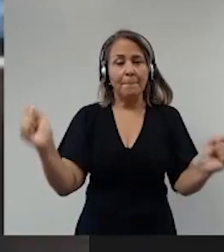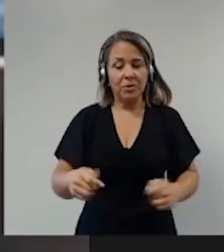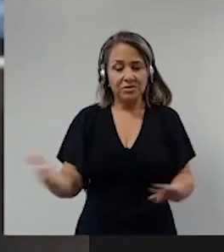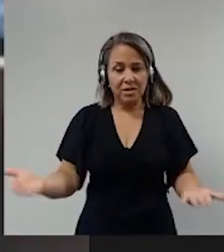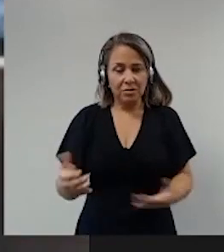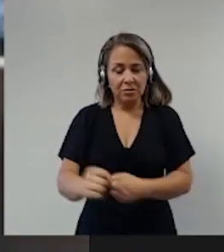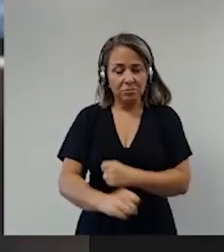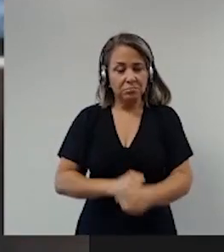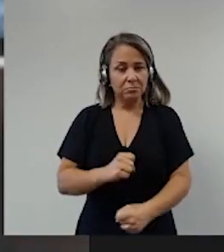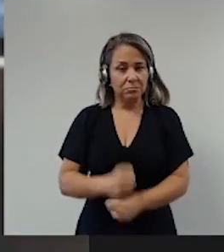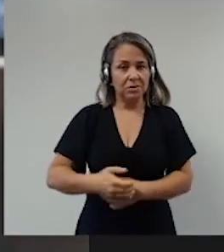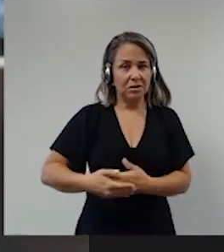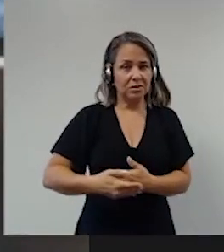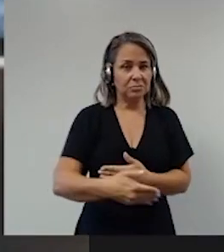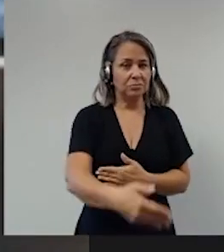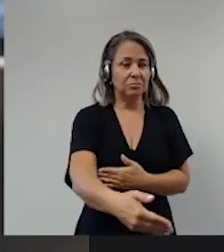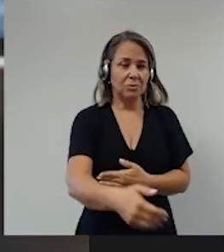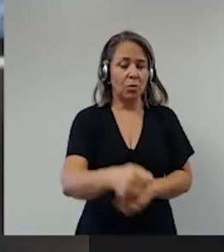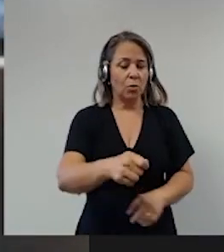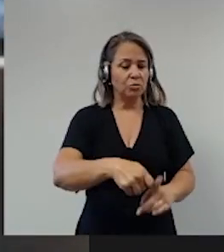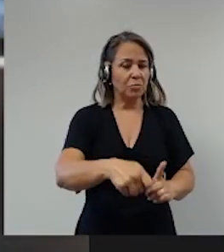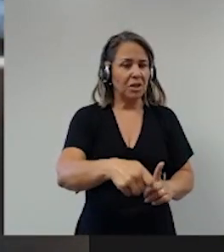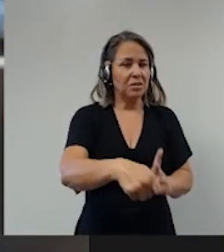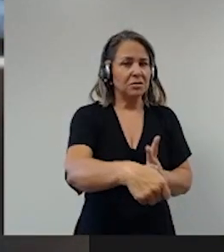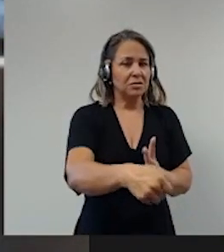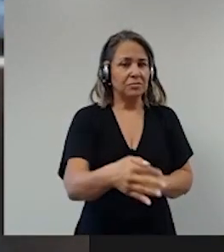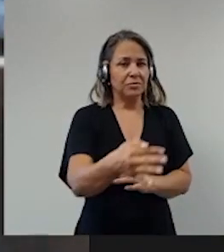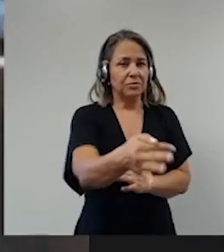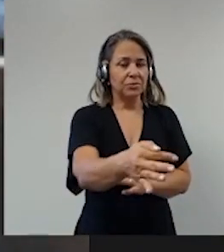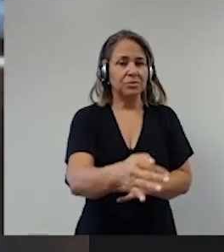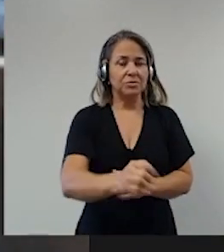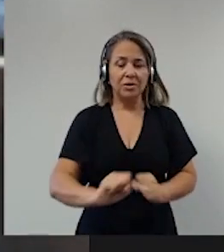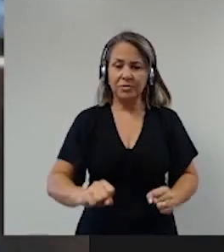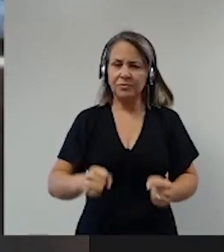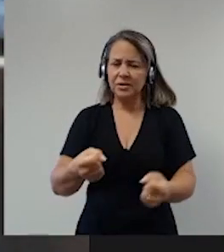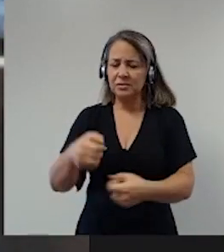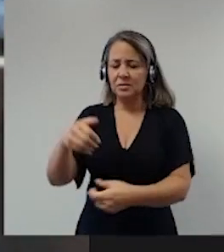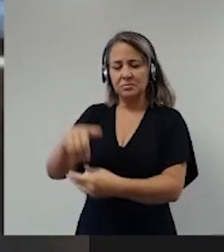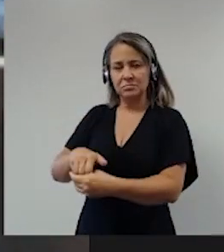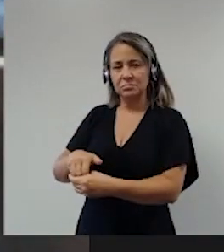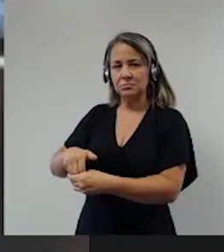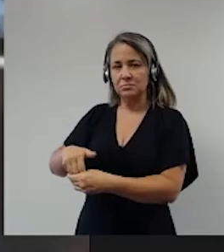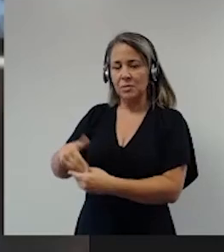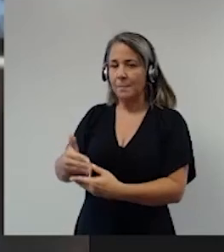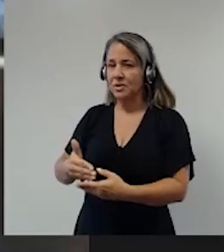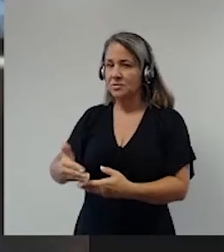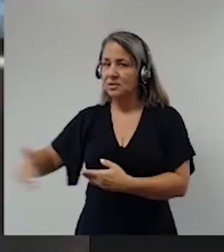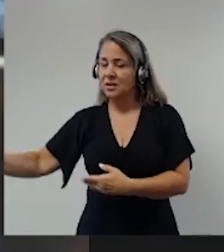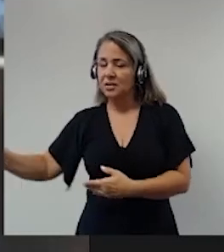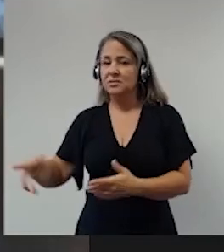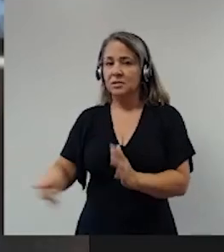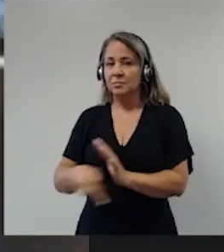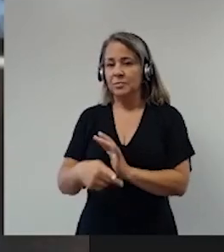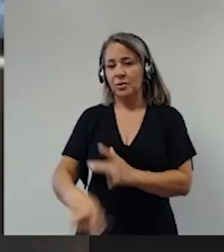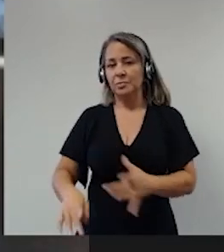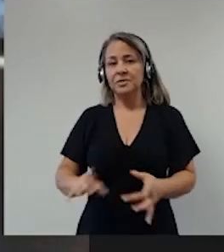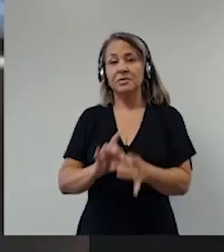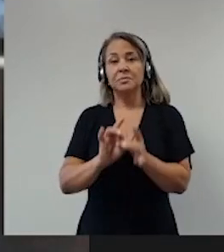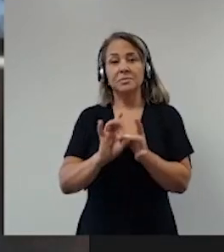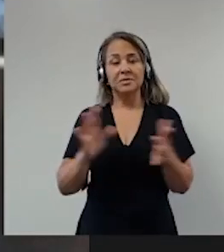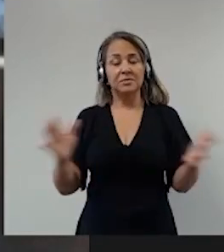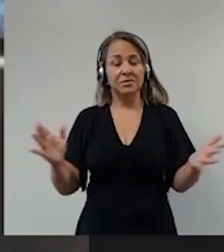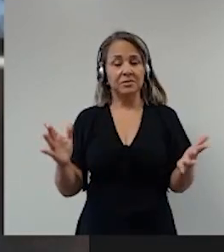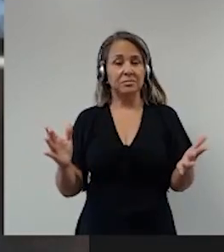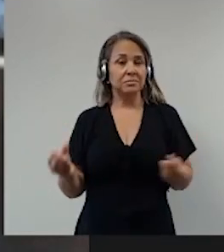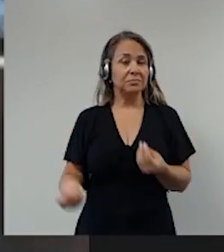agora, ainda nos próximos meses, enfrentar um processo político que é o pilar da nossa democracia, de uma maneira,